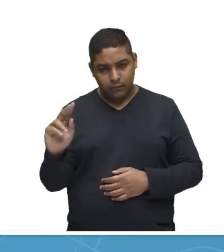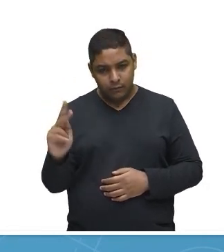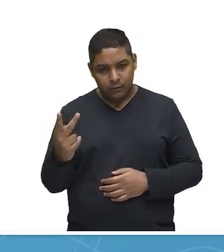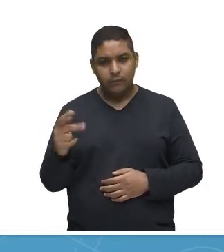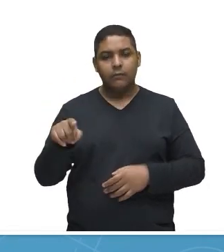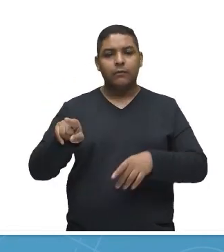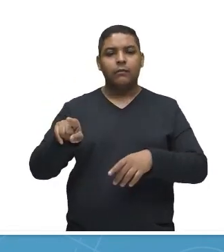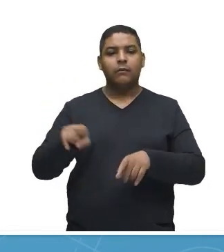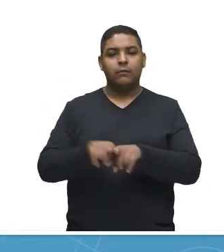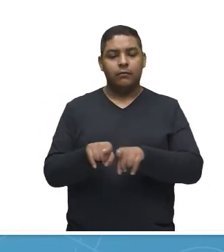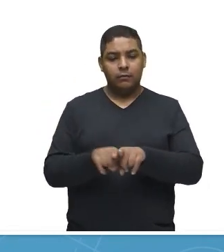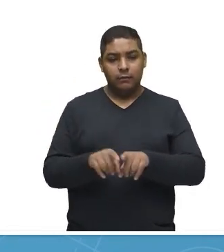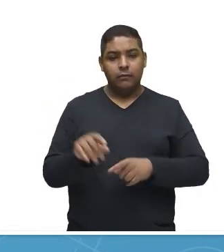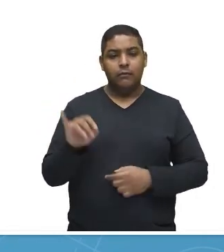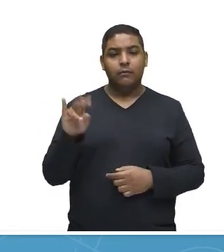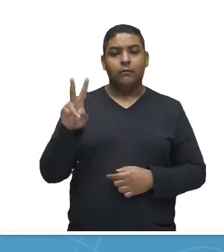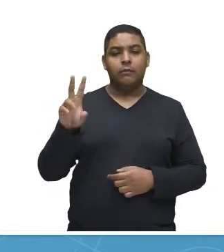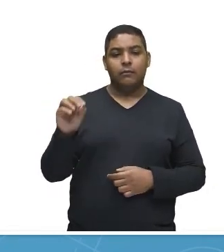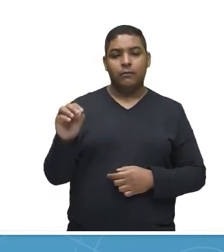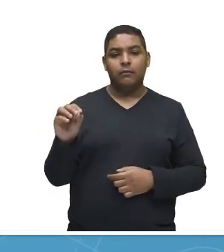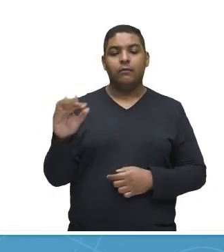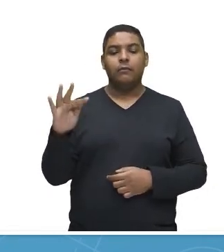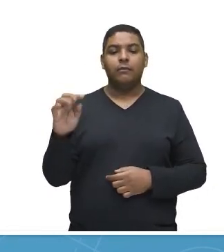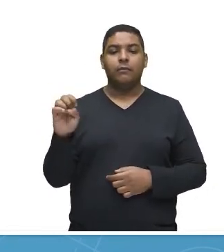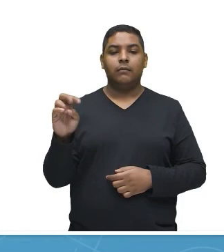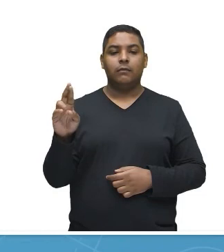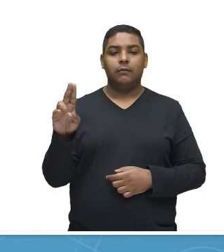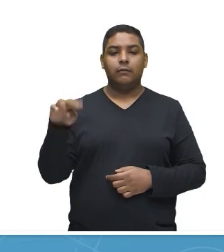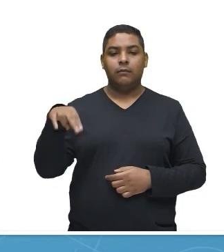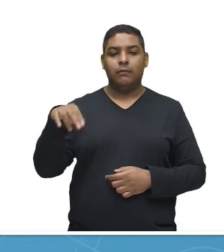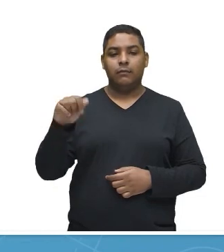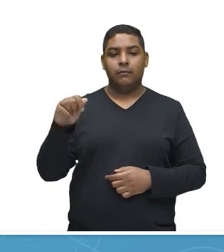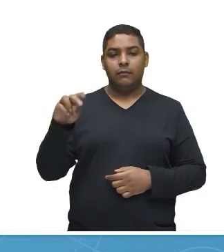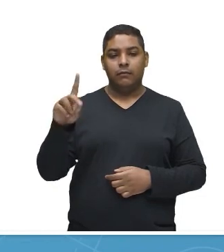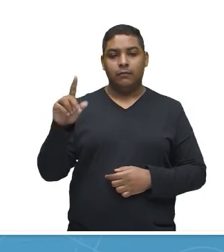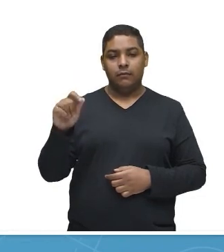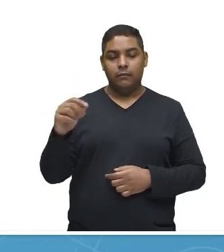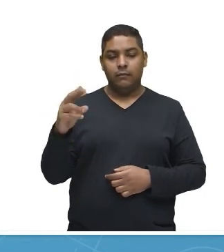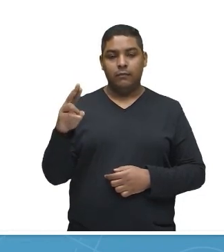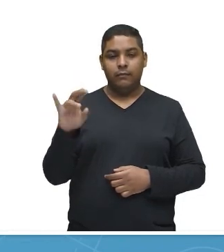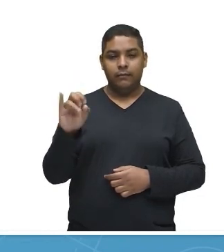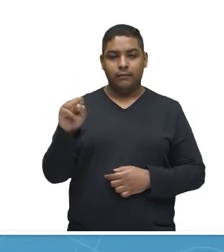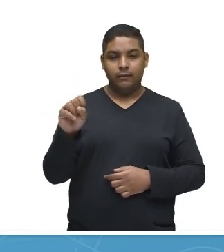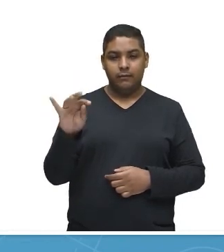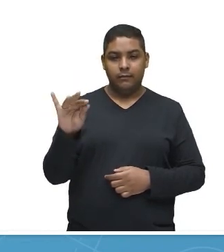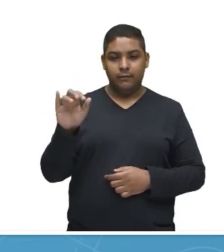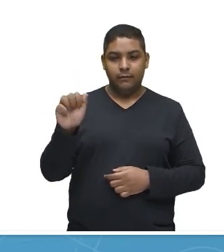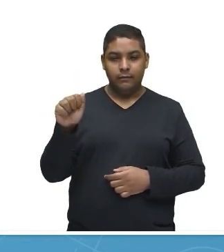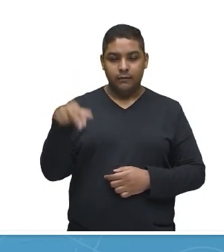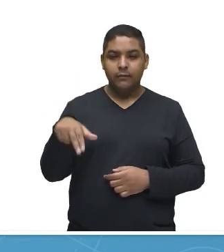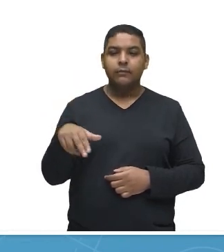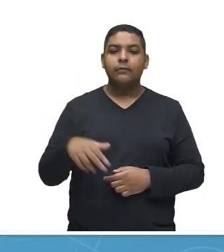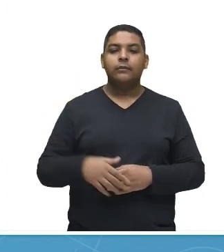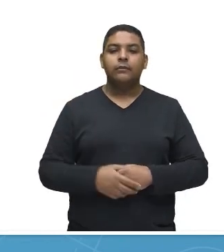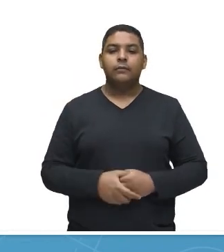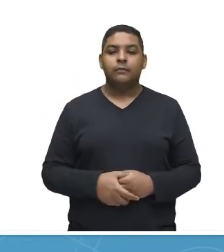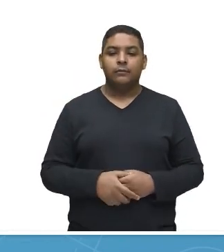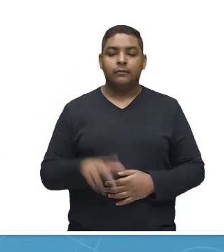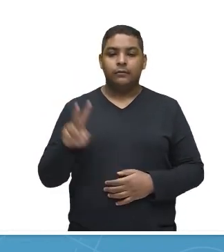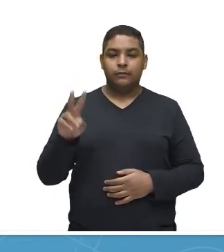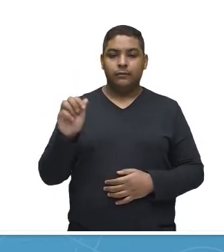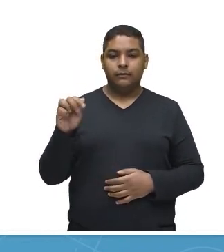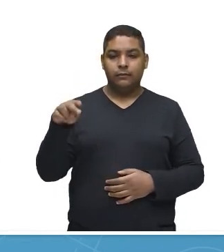Nádia, Ivo, Ellen, Fernanda, o Pedro, o Christian, olha que legal,